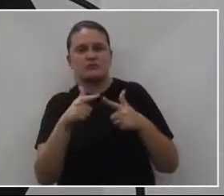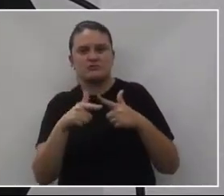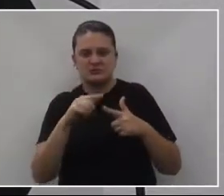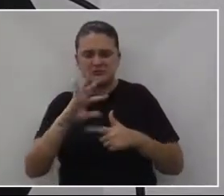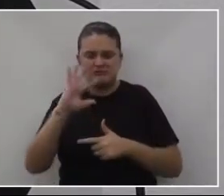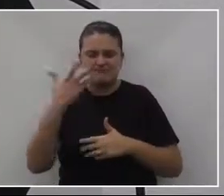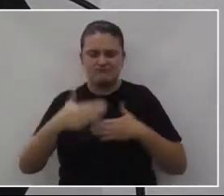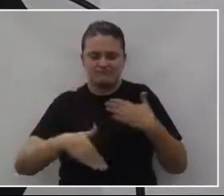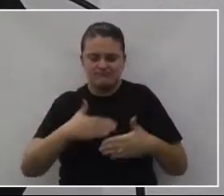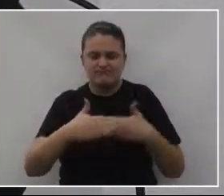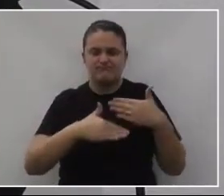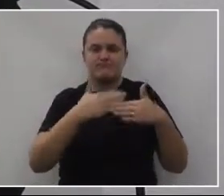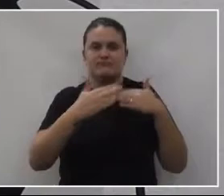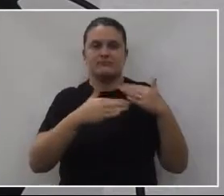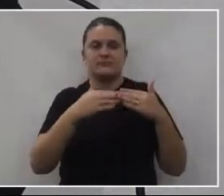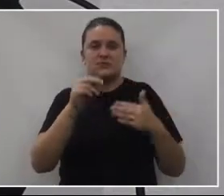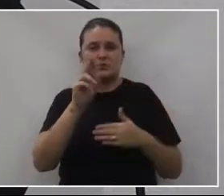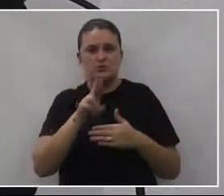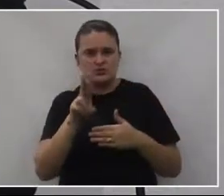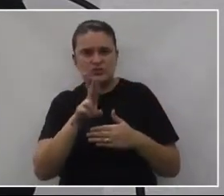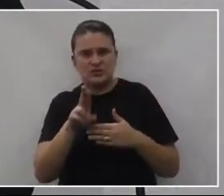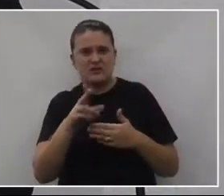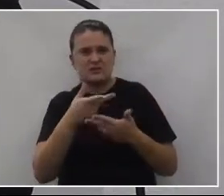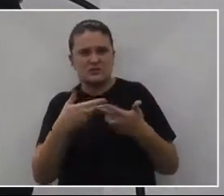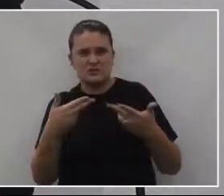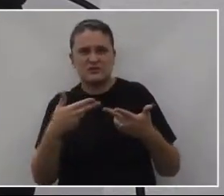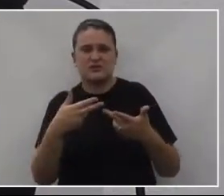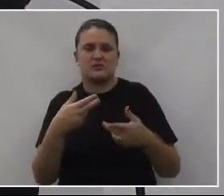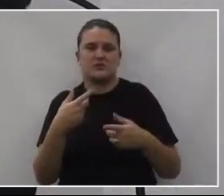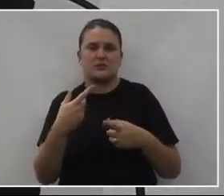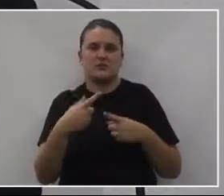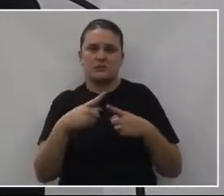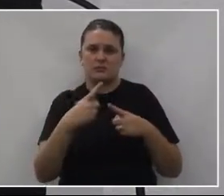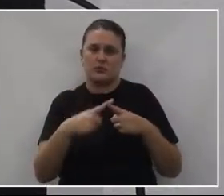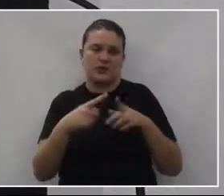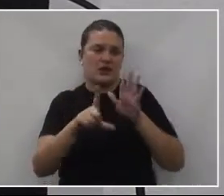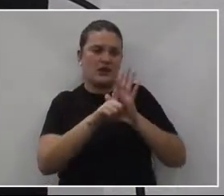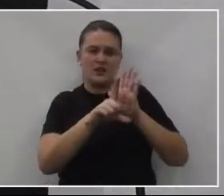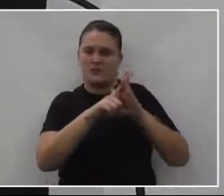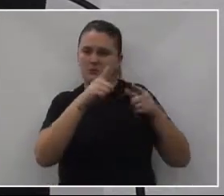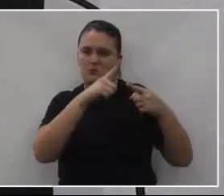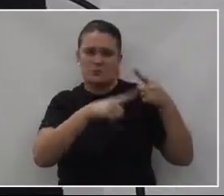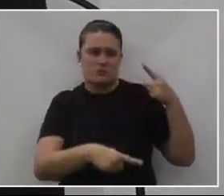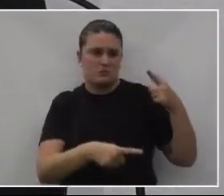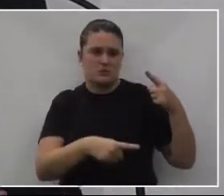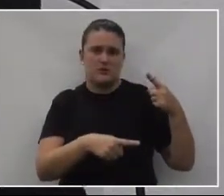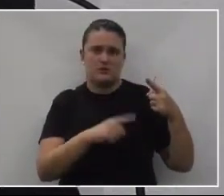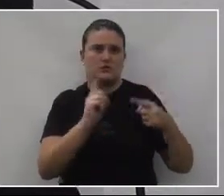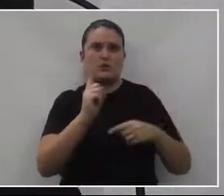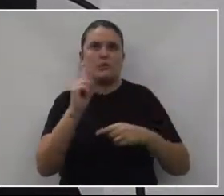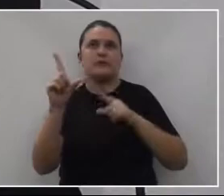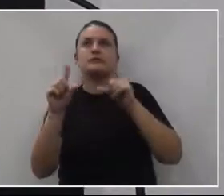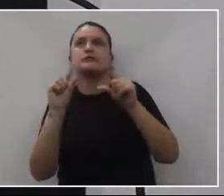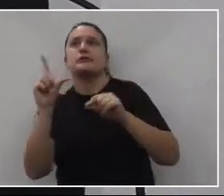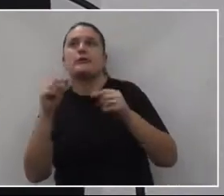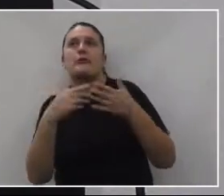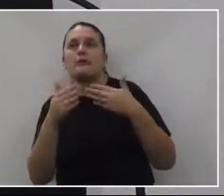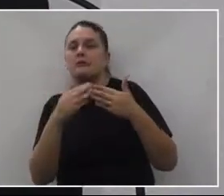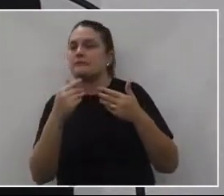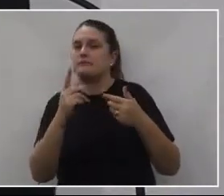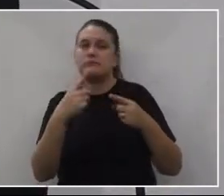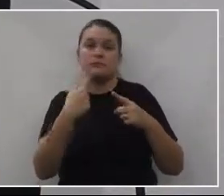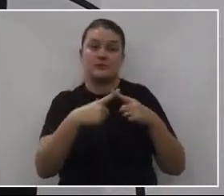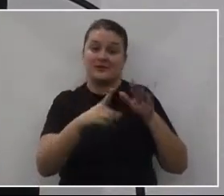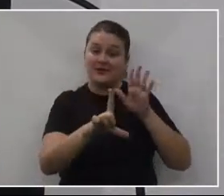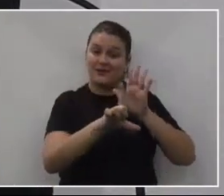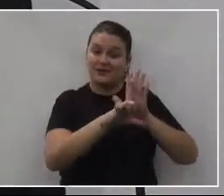e o uso de qualquer tipo de substância nessa idade, não é à toa que a lei proíbe, não é uma questão de uma escolha aleatória, mas sim uma escolha